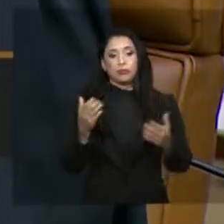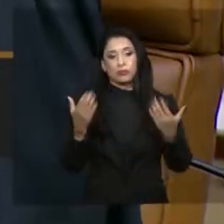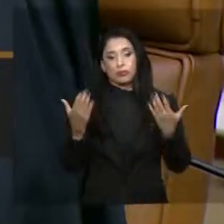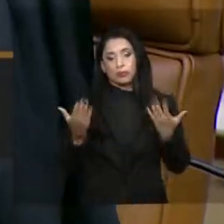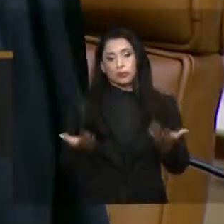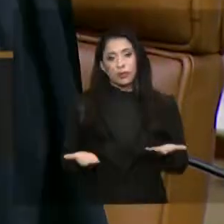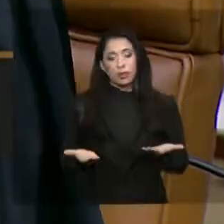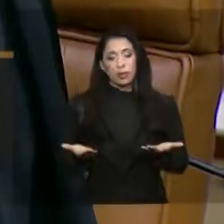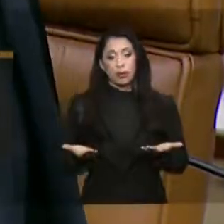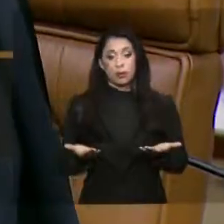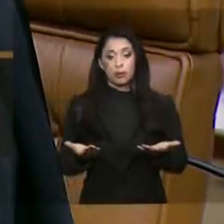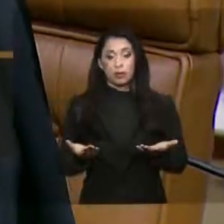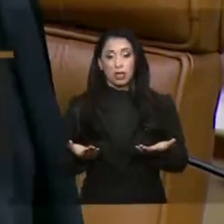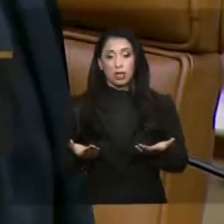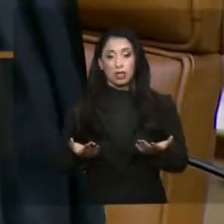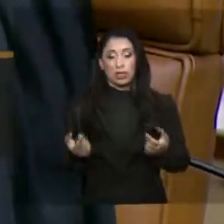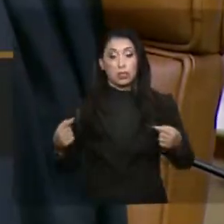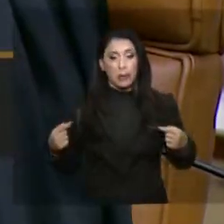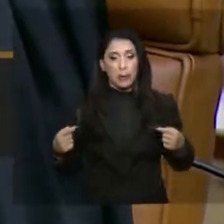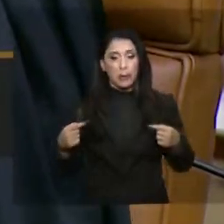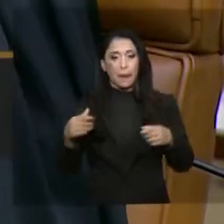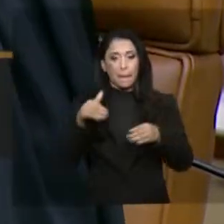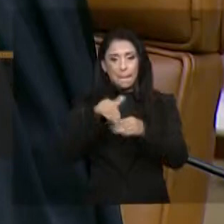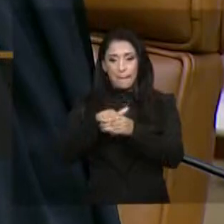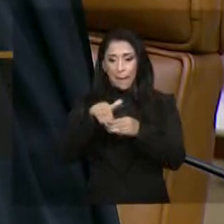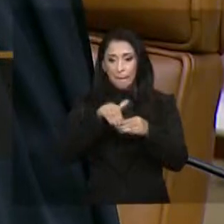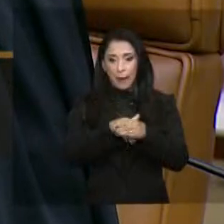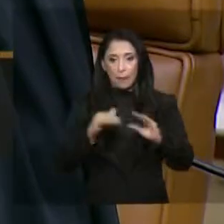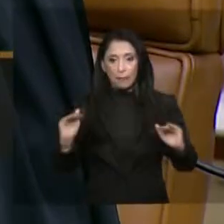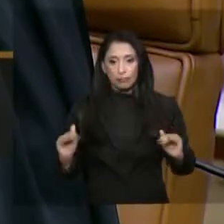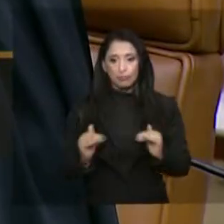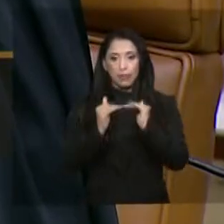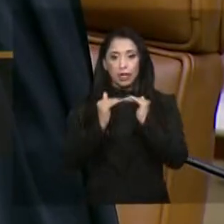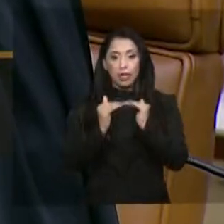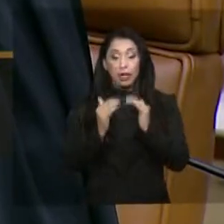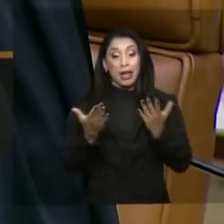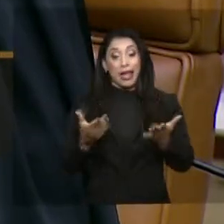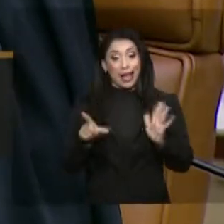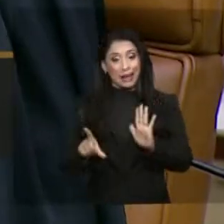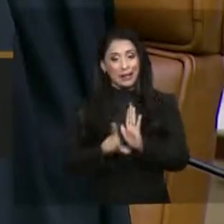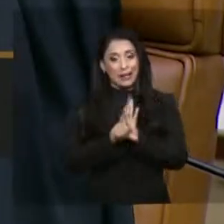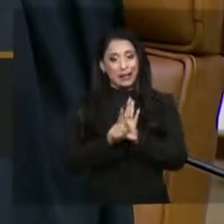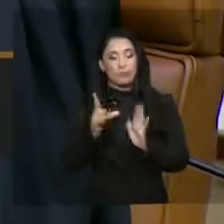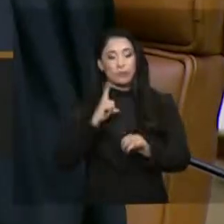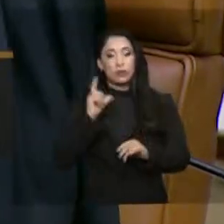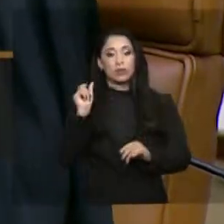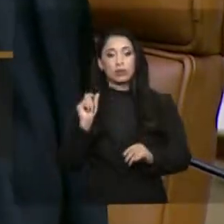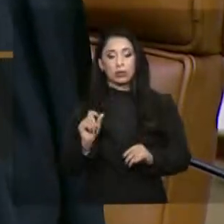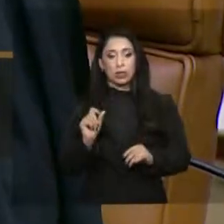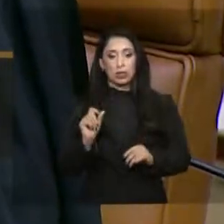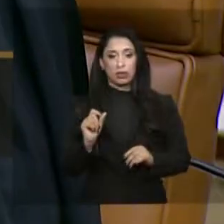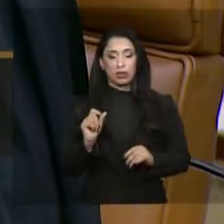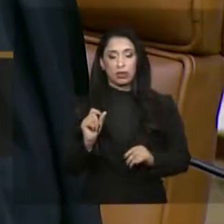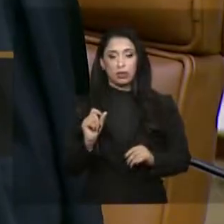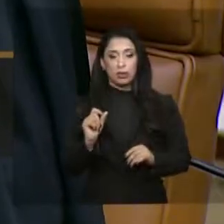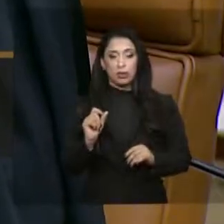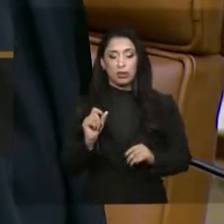hipótese, no caso de empate, a legislação traz a